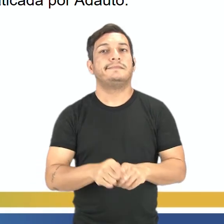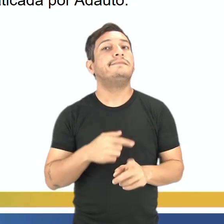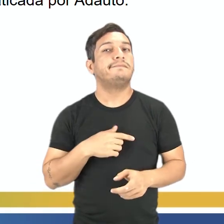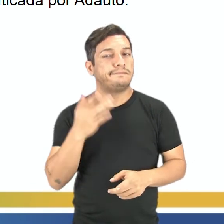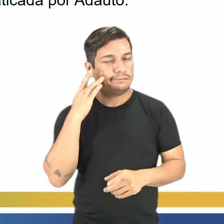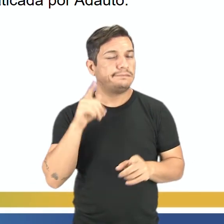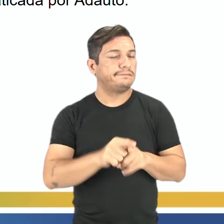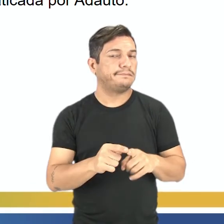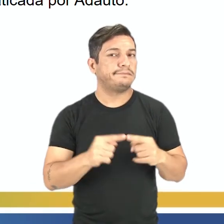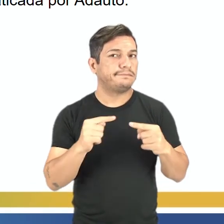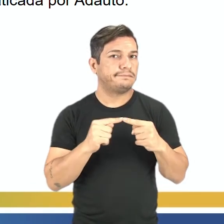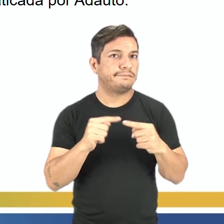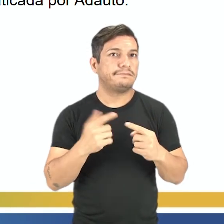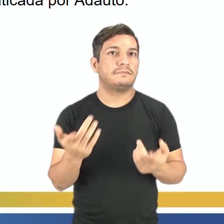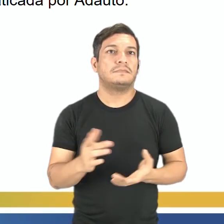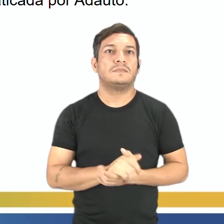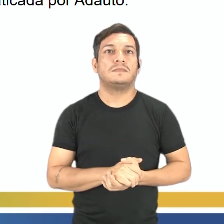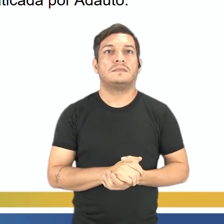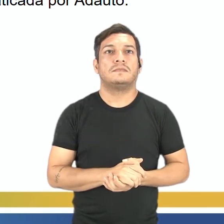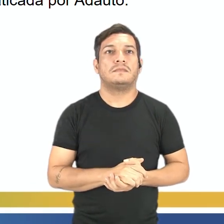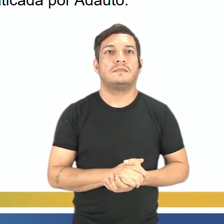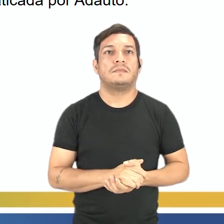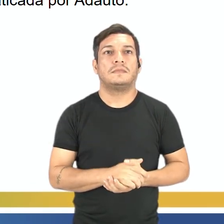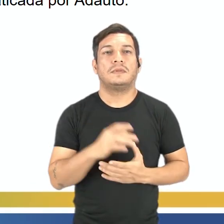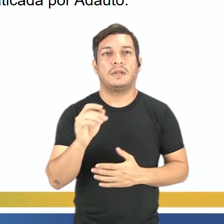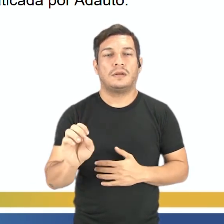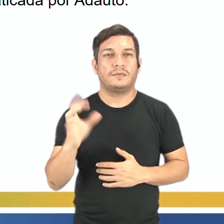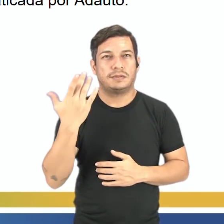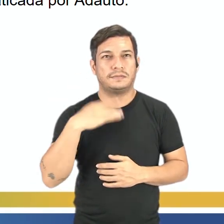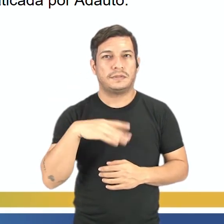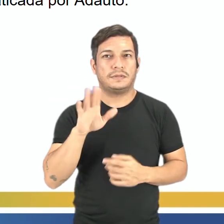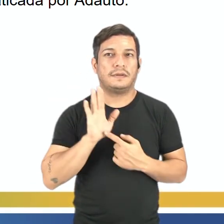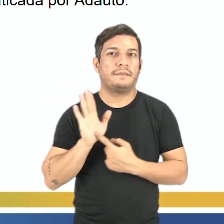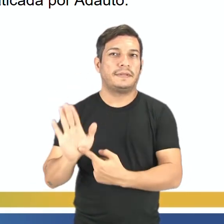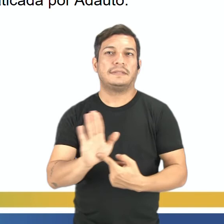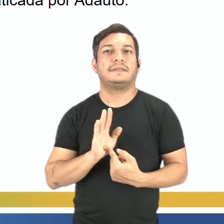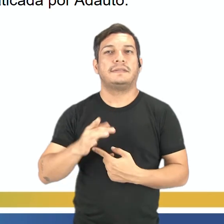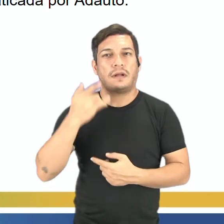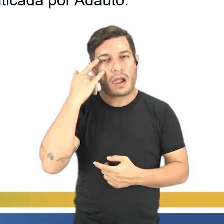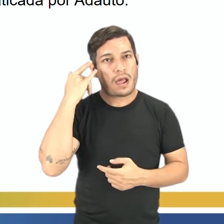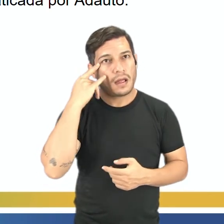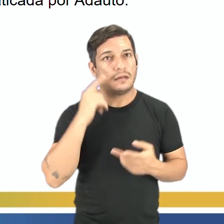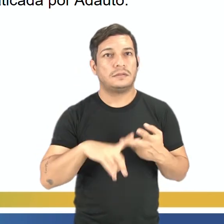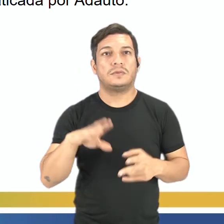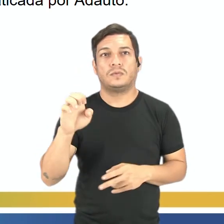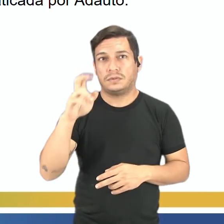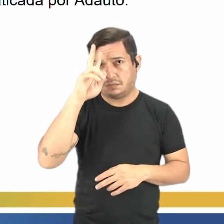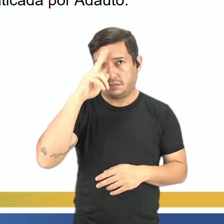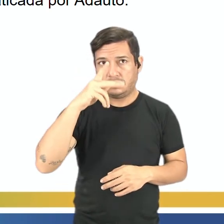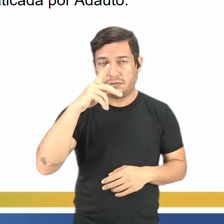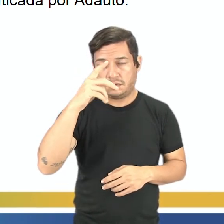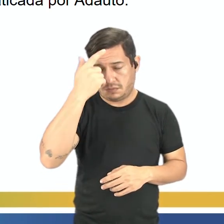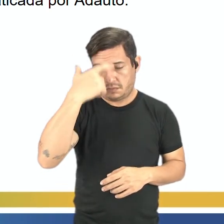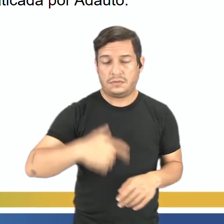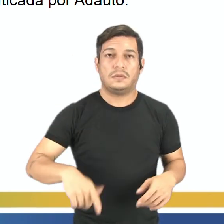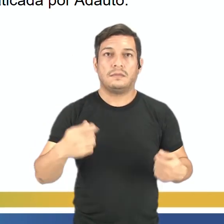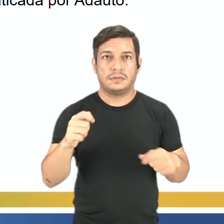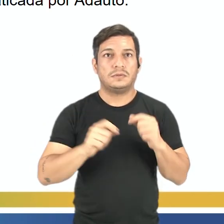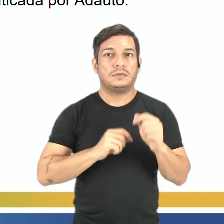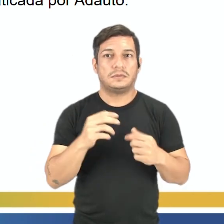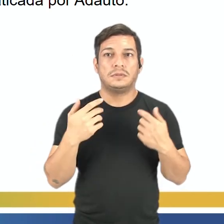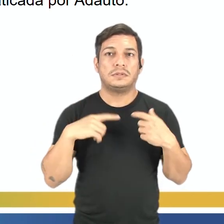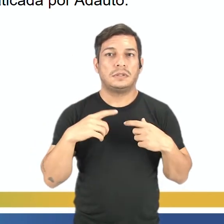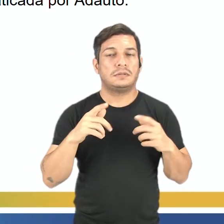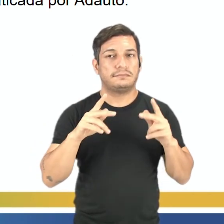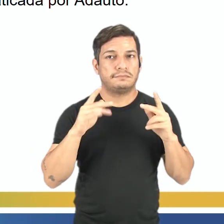competência e oportunidade. E eu concordo com ele. Então, a ocasião revela o ladrão. Letra E. O